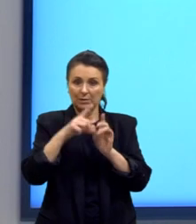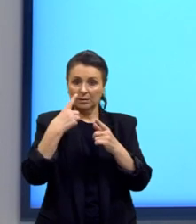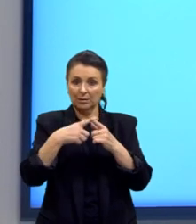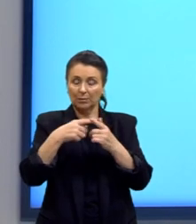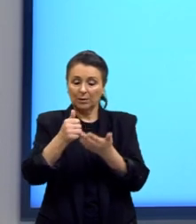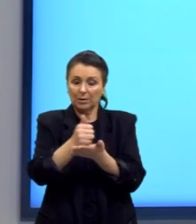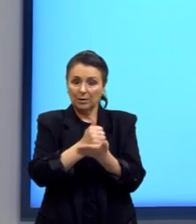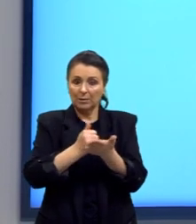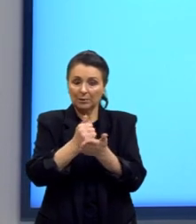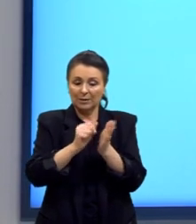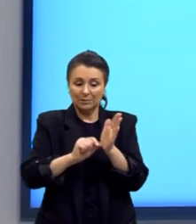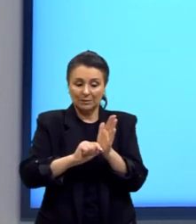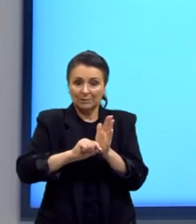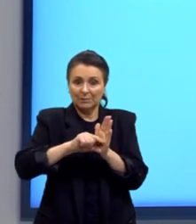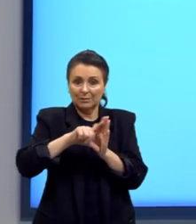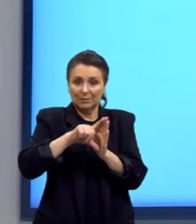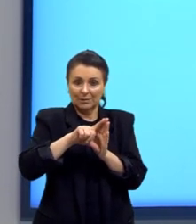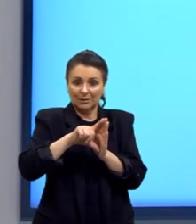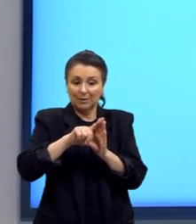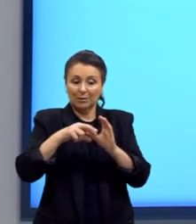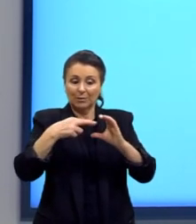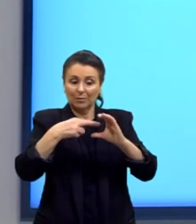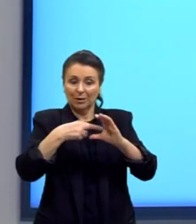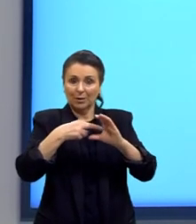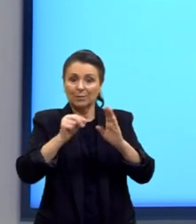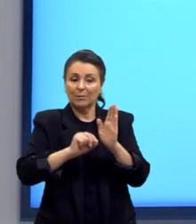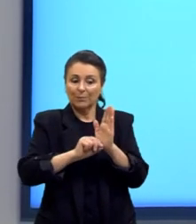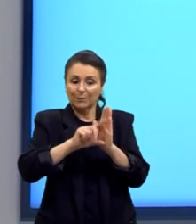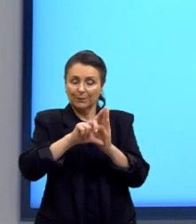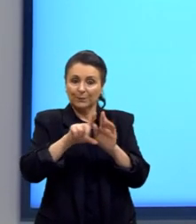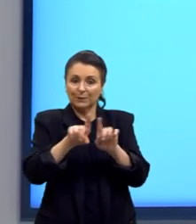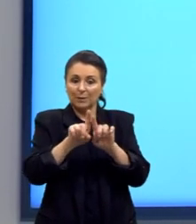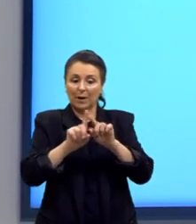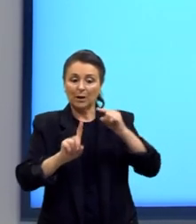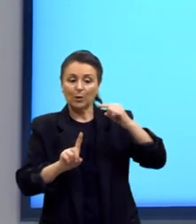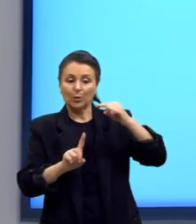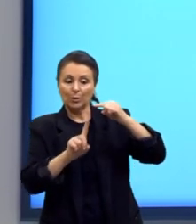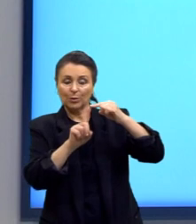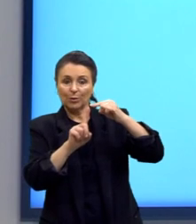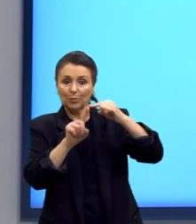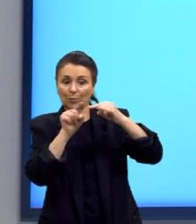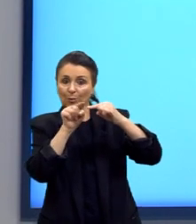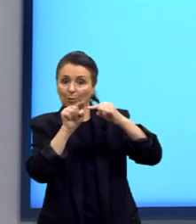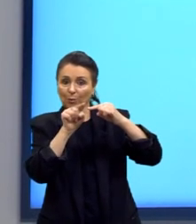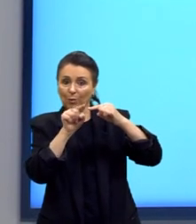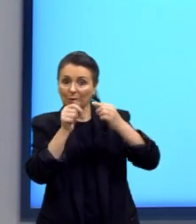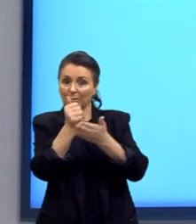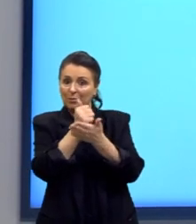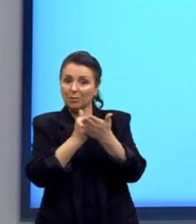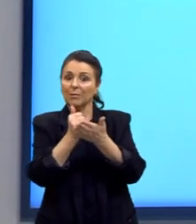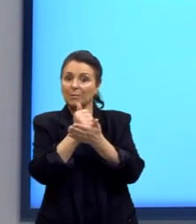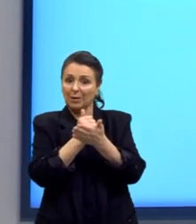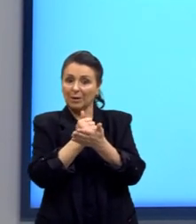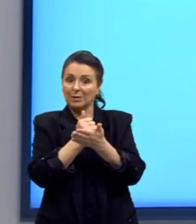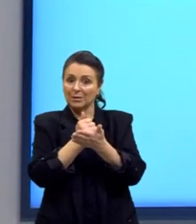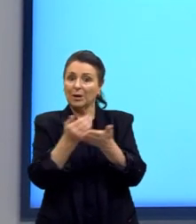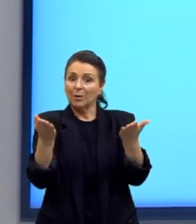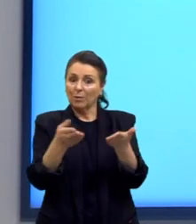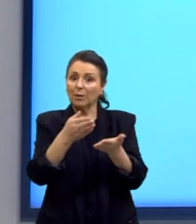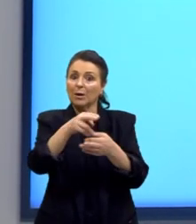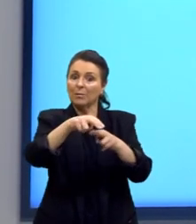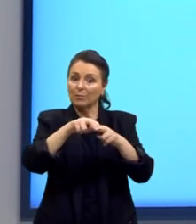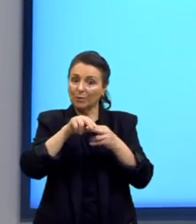ele seria base maior que contém o raio maior e lá no topo a gente tem outra base que foi formada também